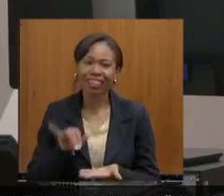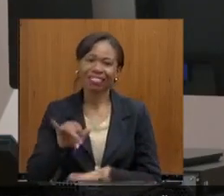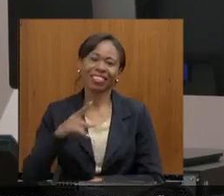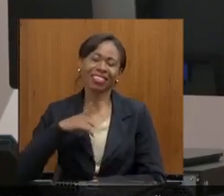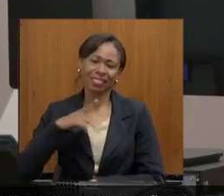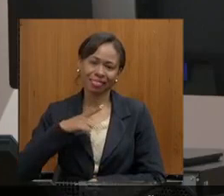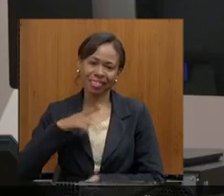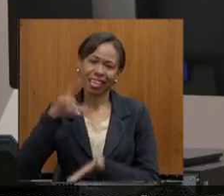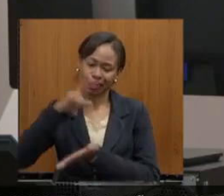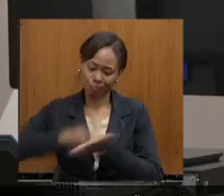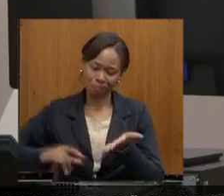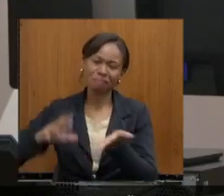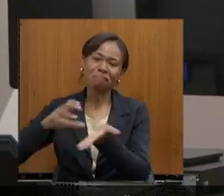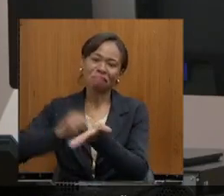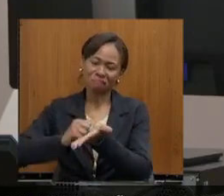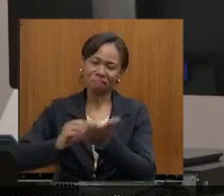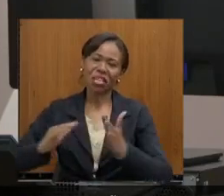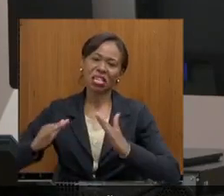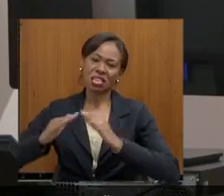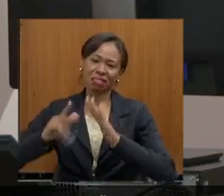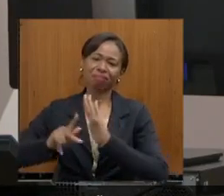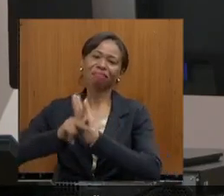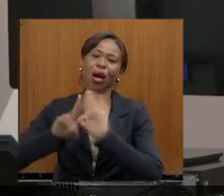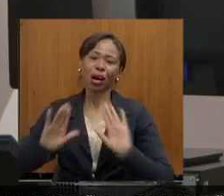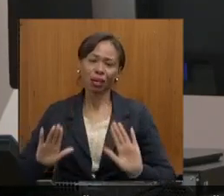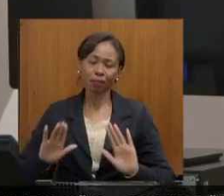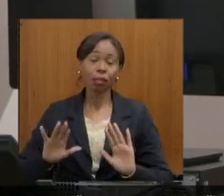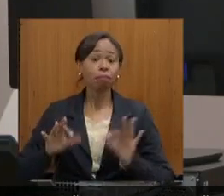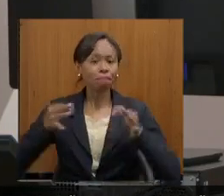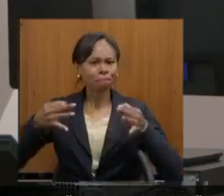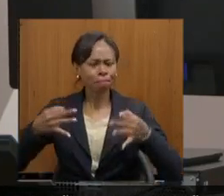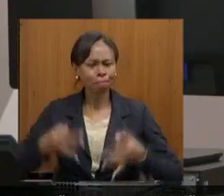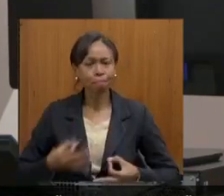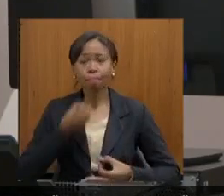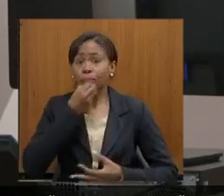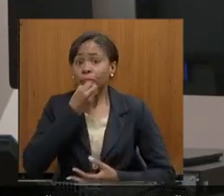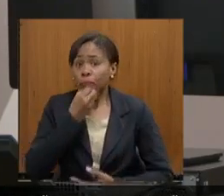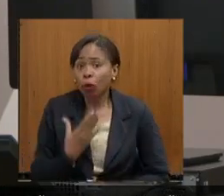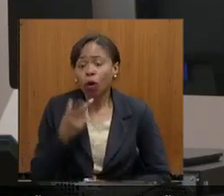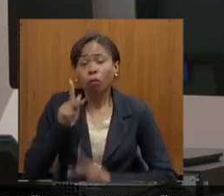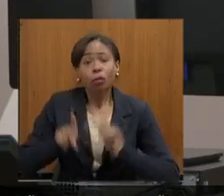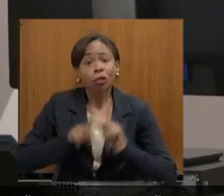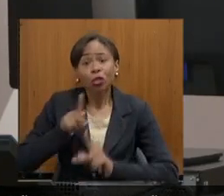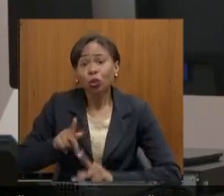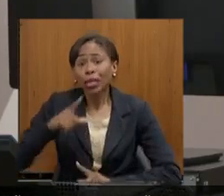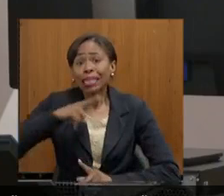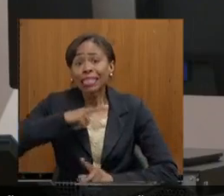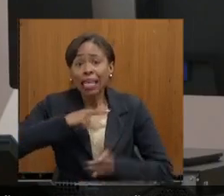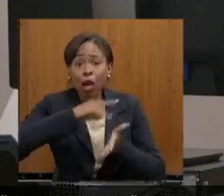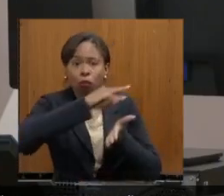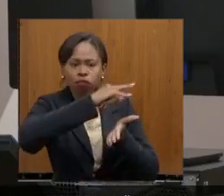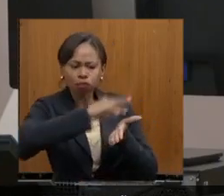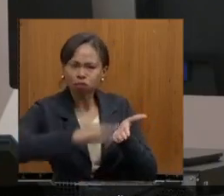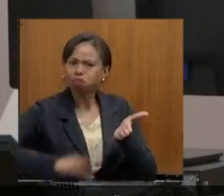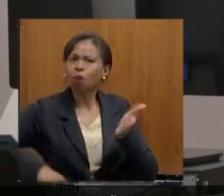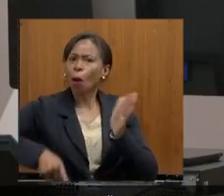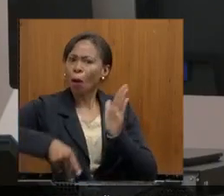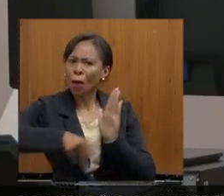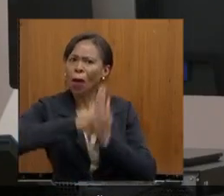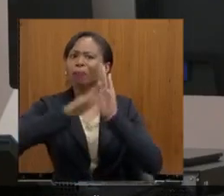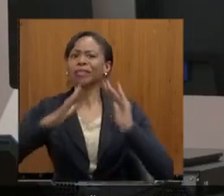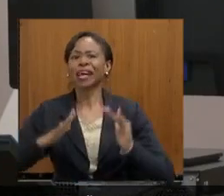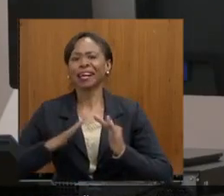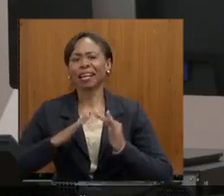está em andamento é uma coisa fantástica dignidade das pessoas de ter o título de posse do imóvel que já tá há